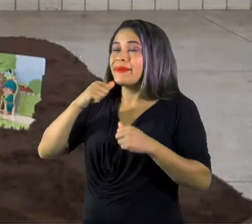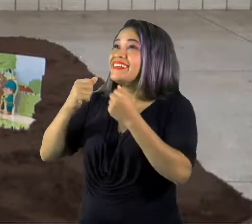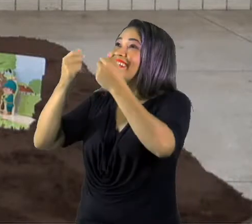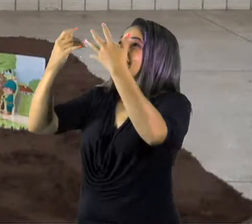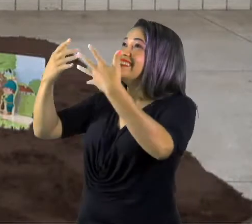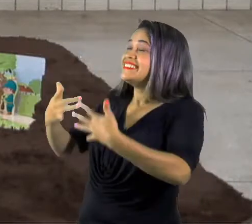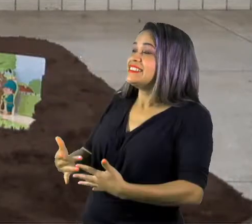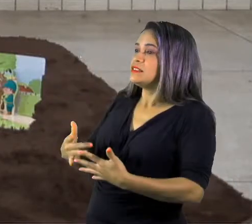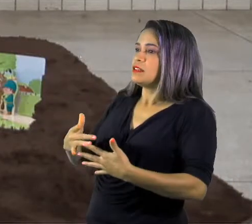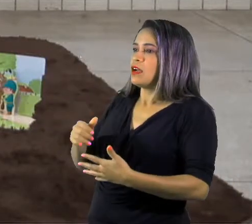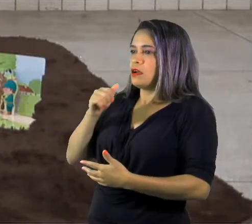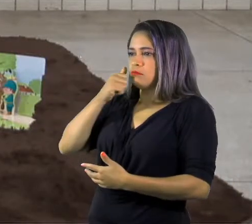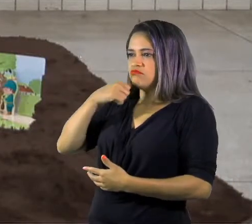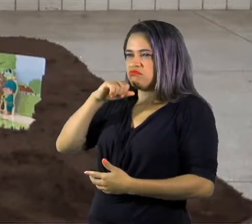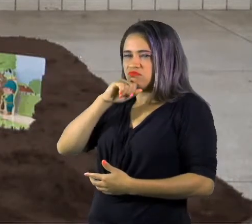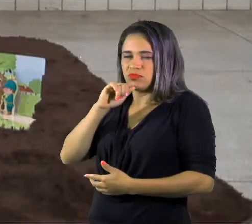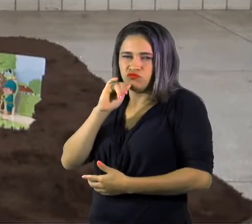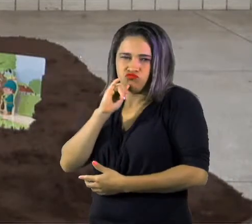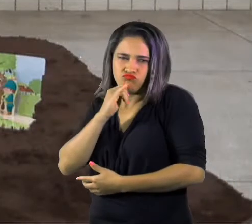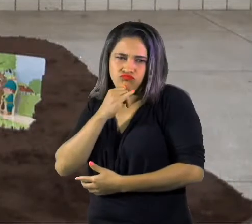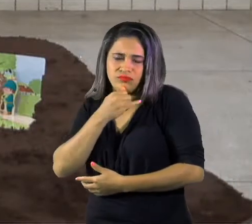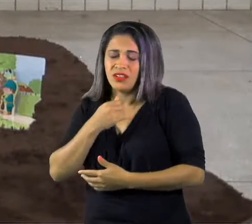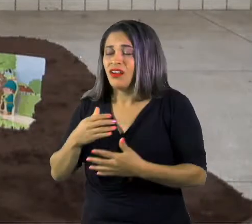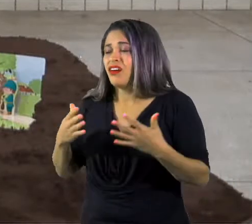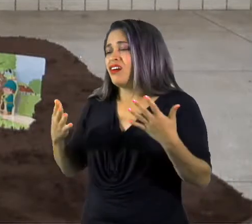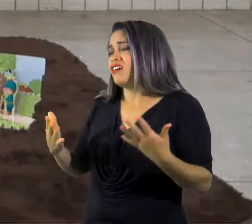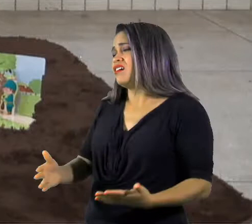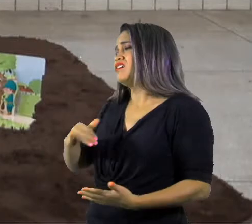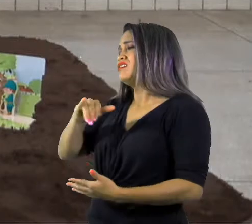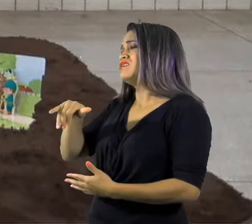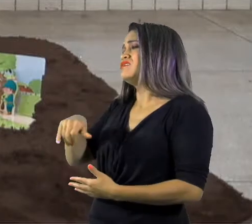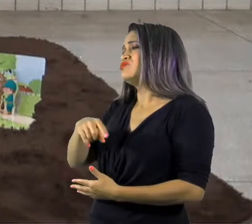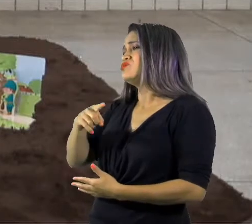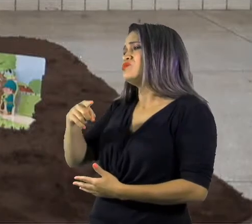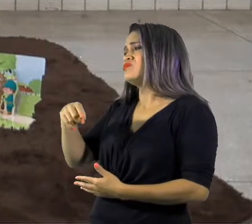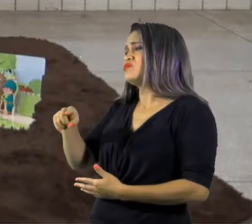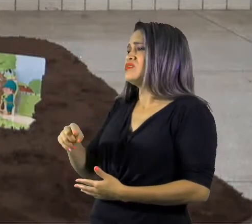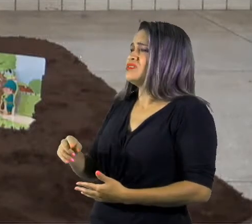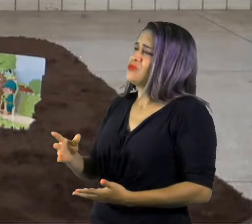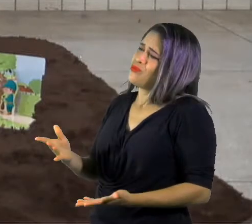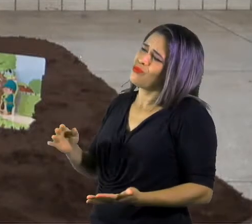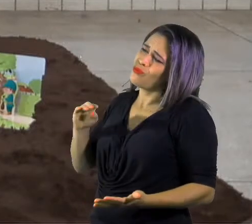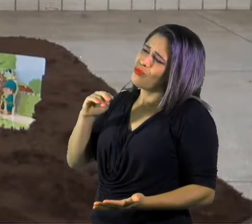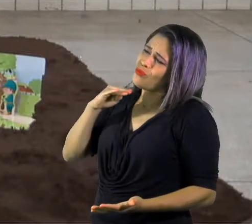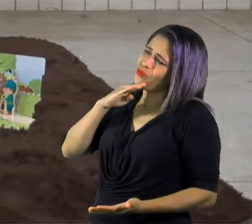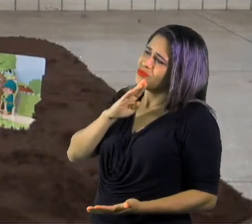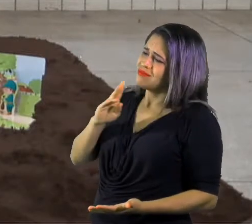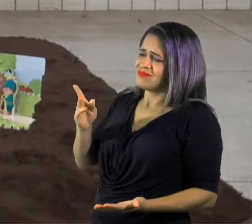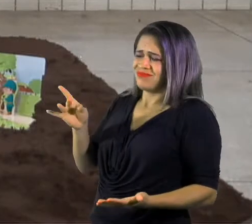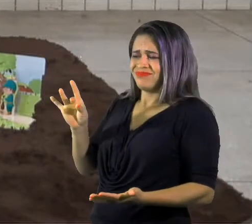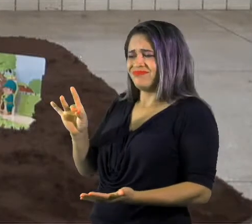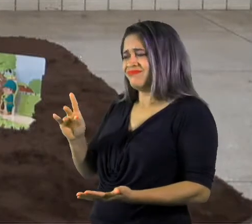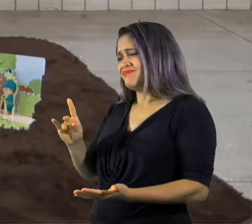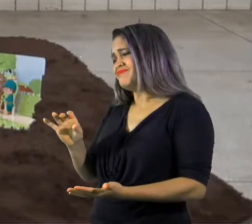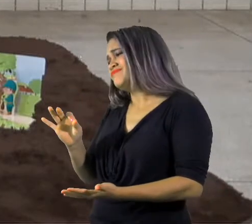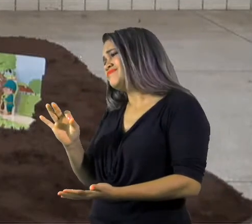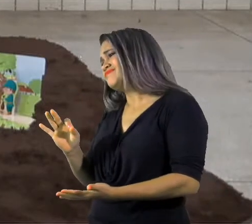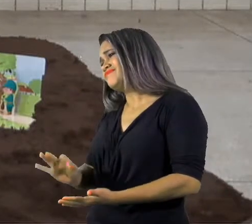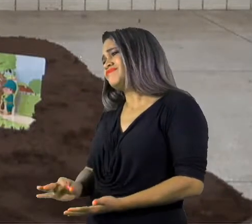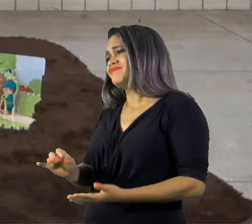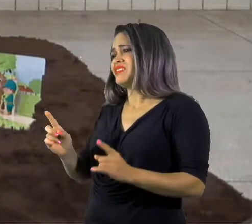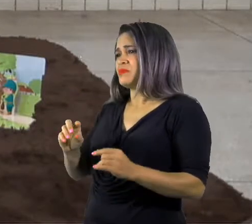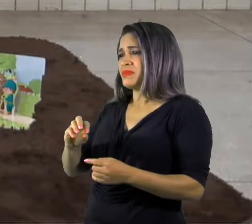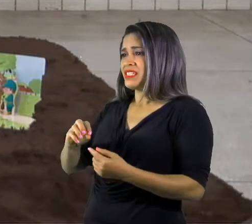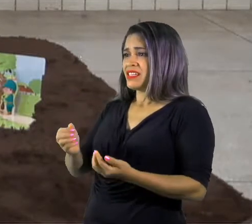a mamãe ficou um pouco chateada. Falou, olha, João, não sei se vai dar certo essas sementes de feijão,